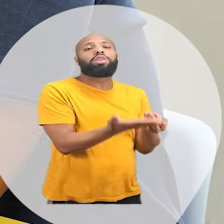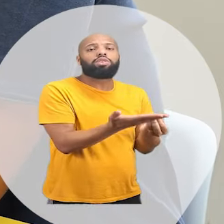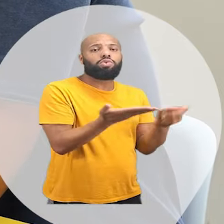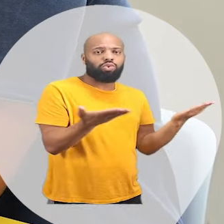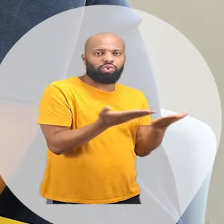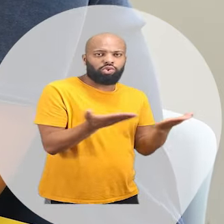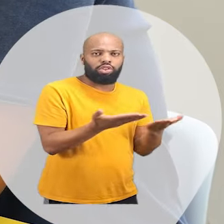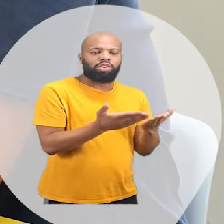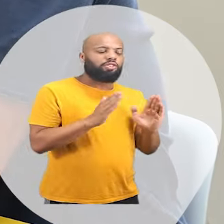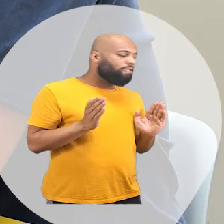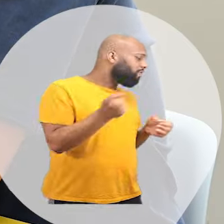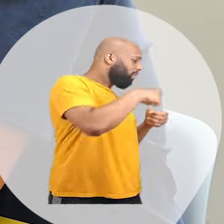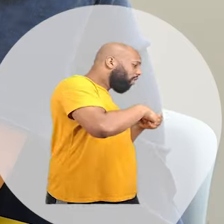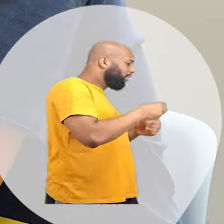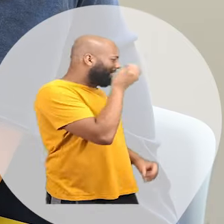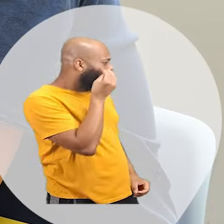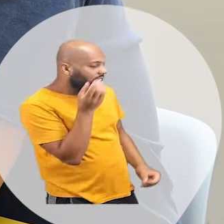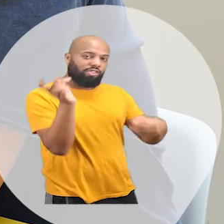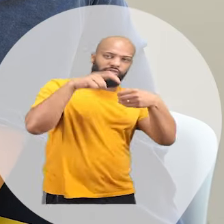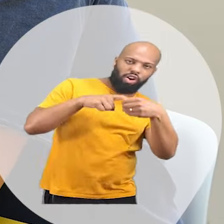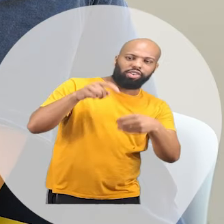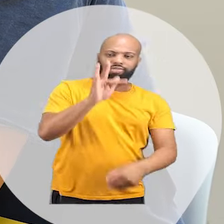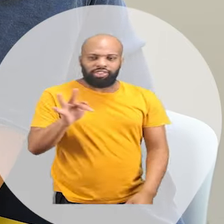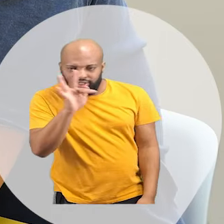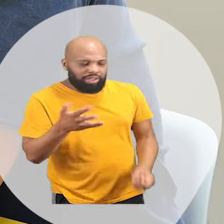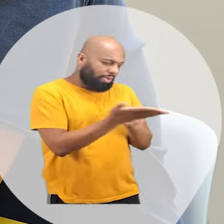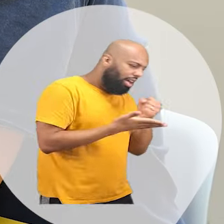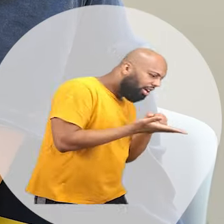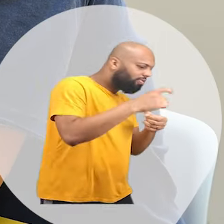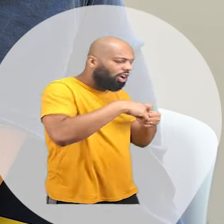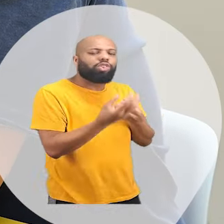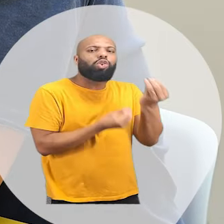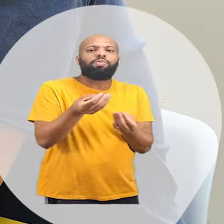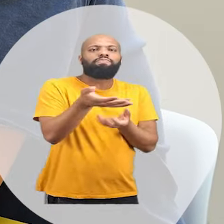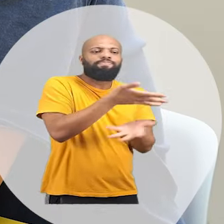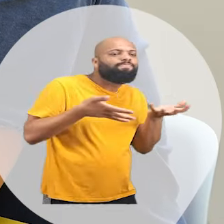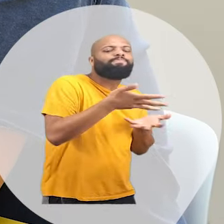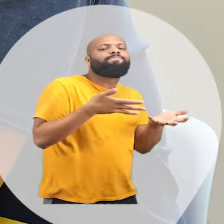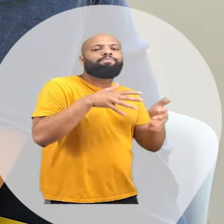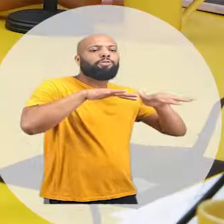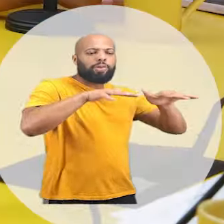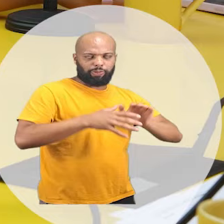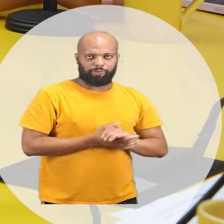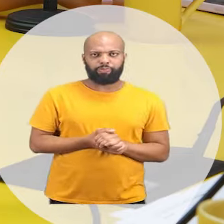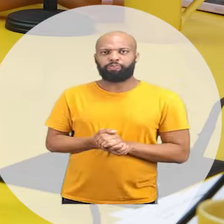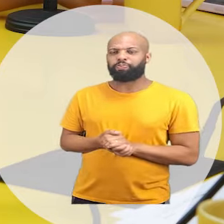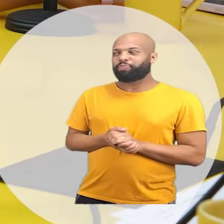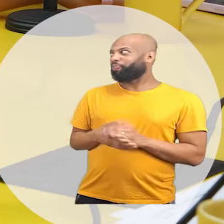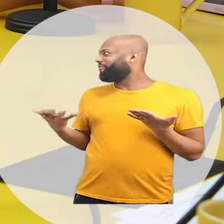para vocês hoje eu volto para o mercado testo volta aqui na universidade pega uma base né como que é esse movimento